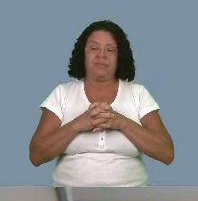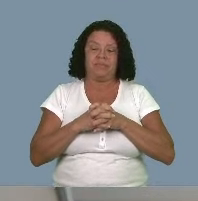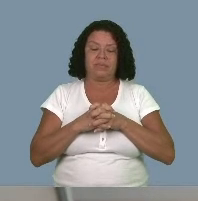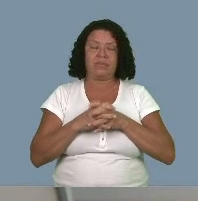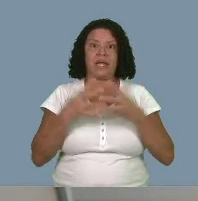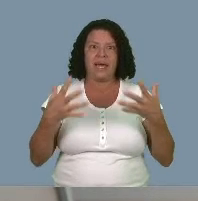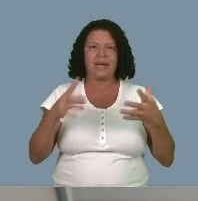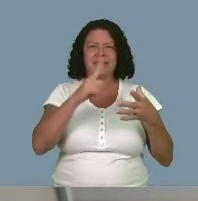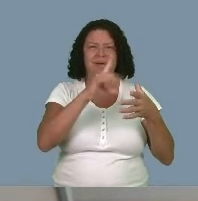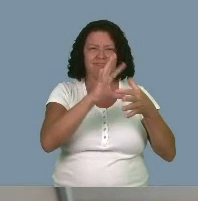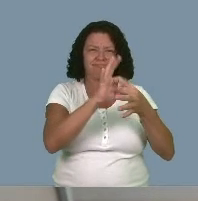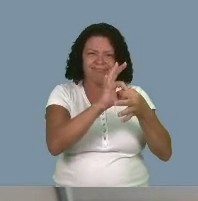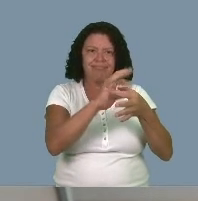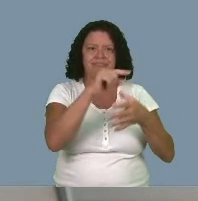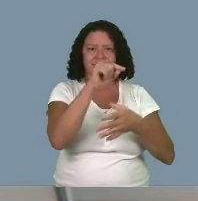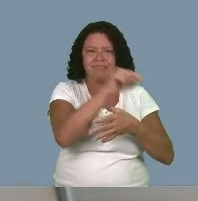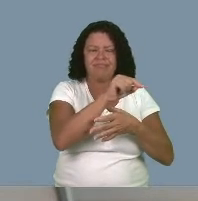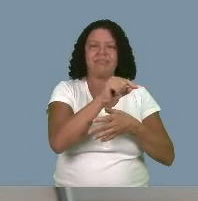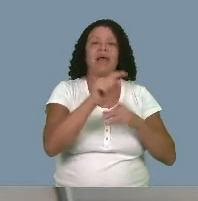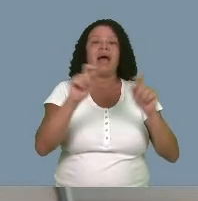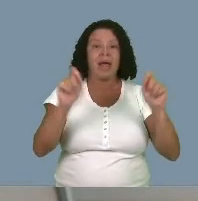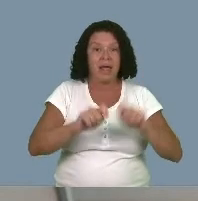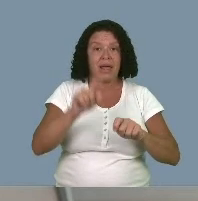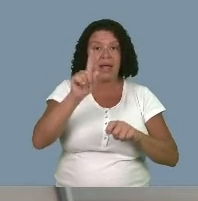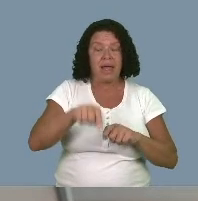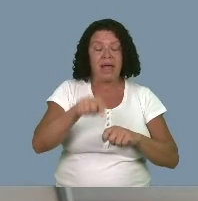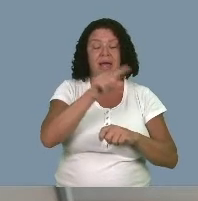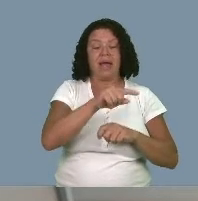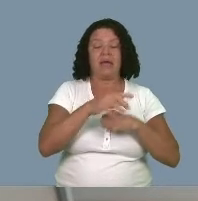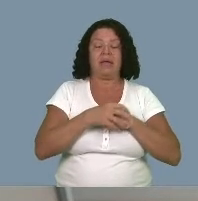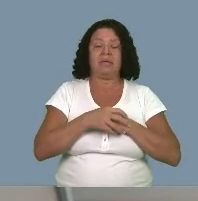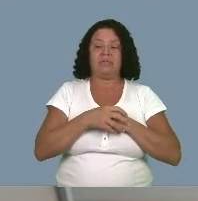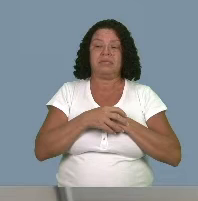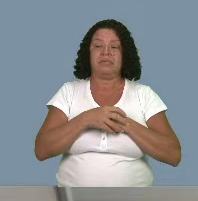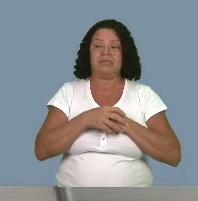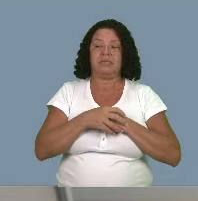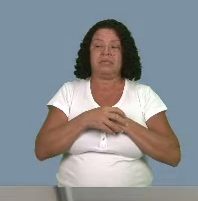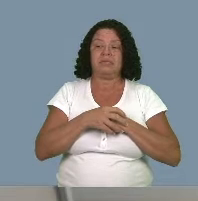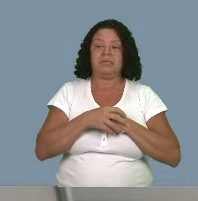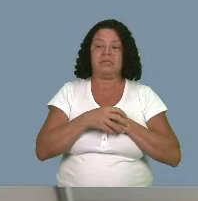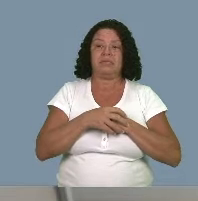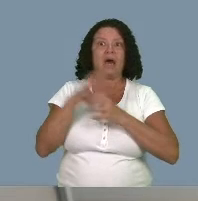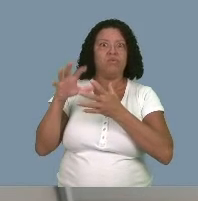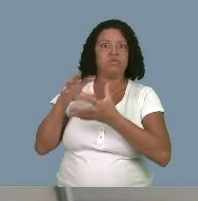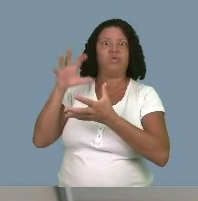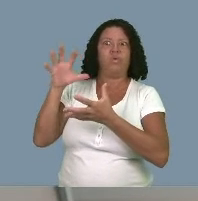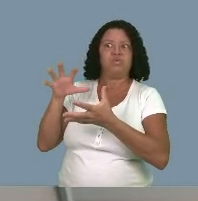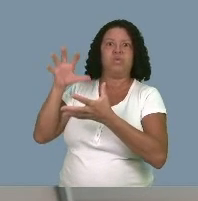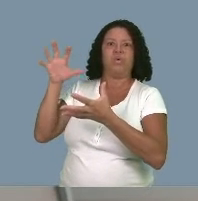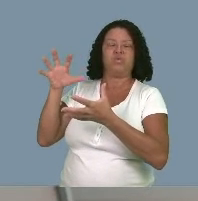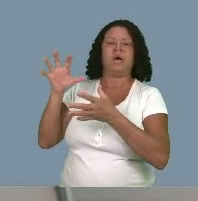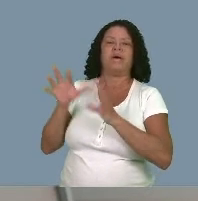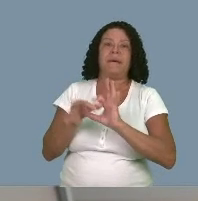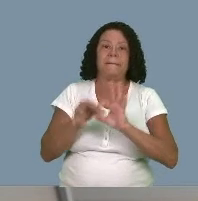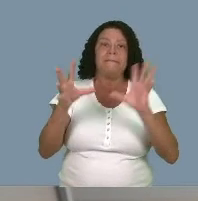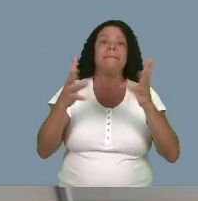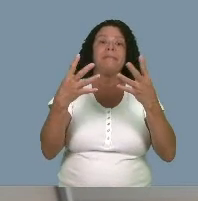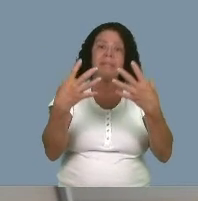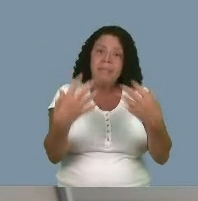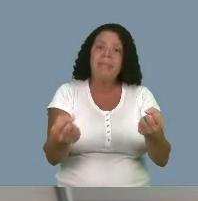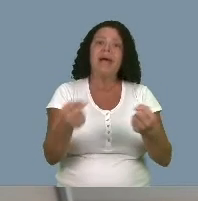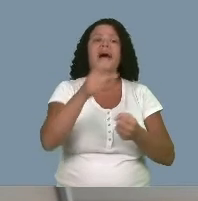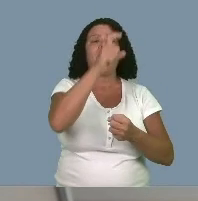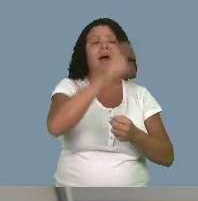essa conexão muito provavelmente ela vinha num crescente, né? E também permitiu essa pessoa ir